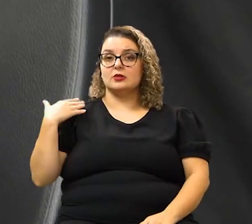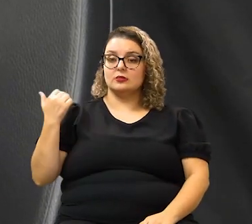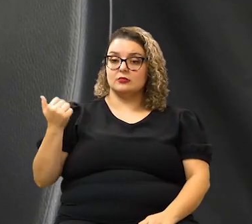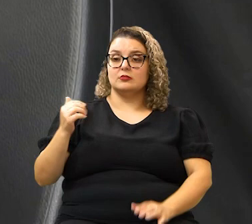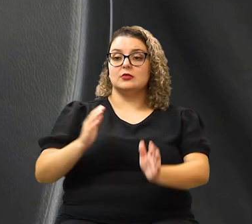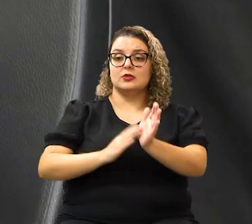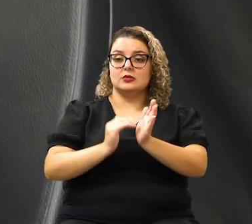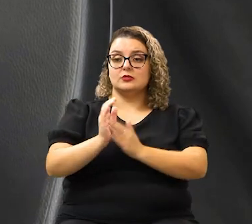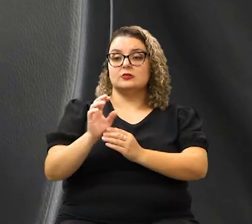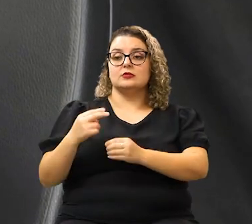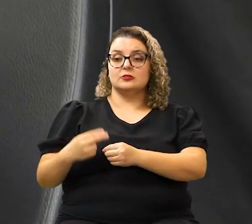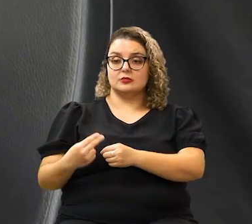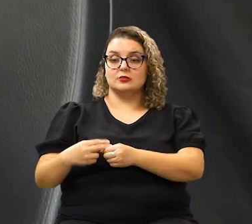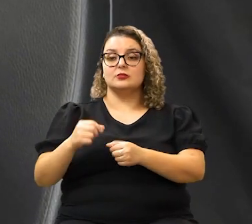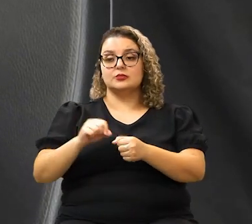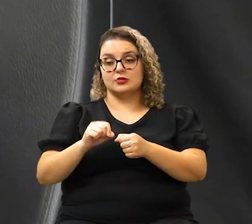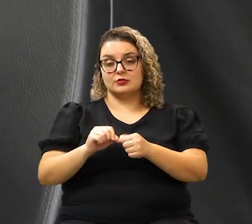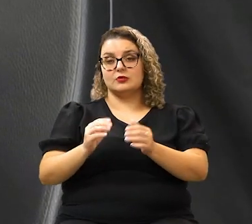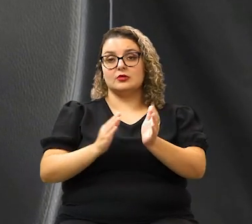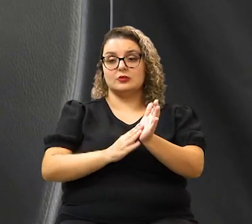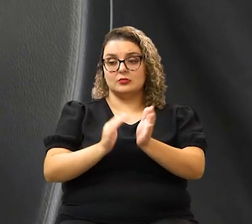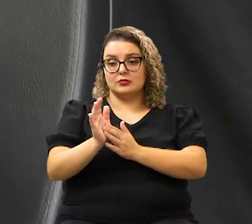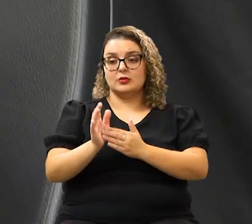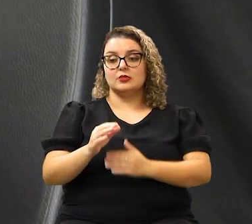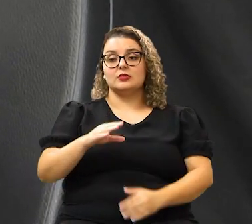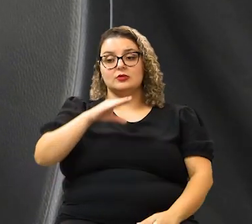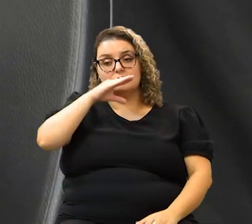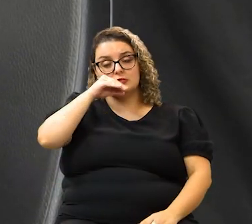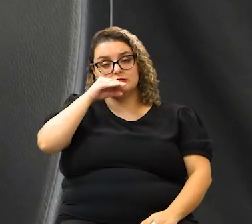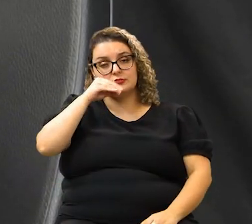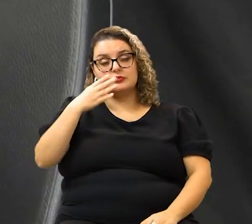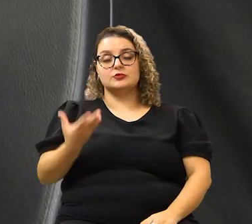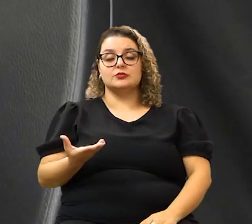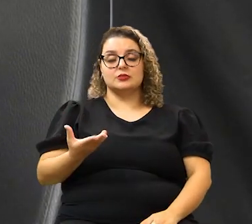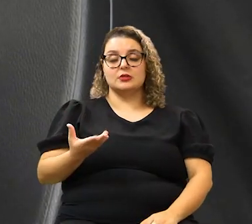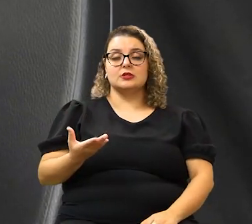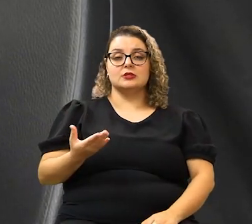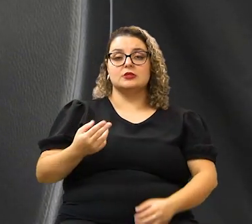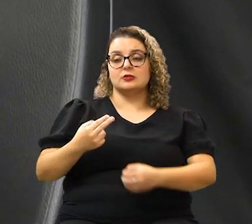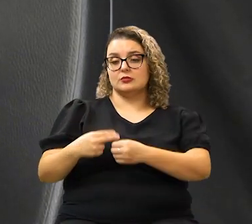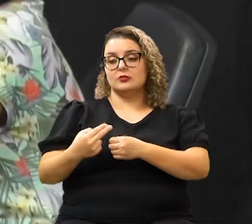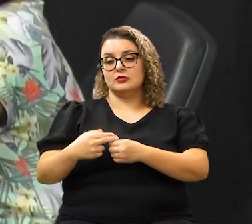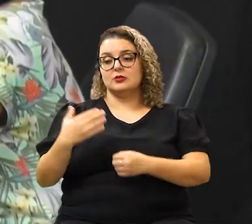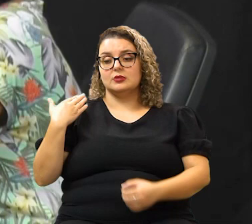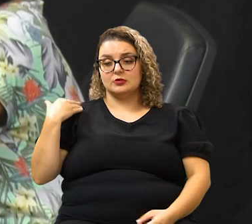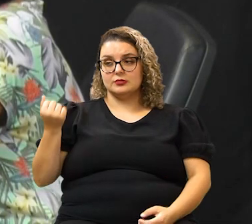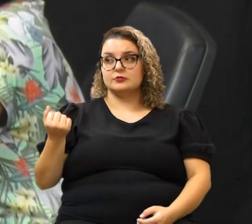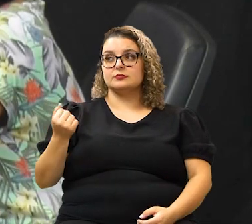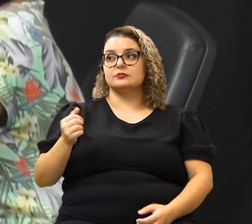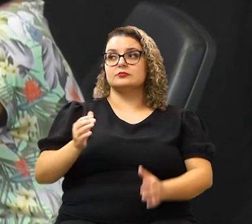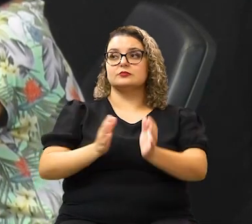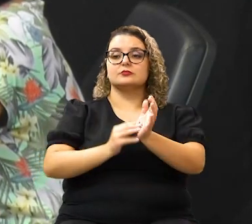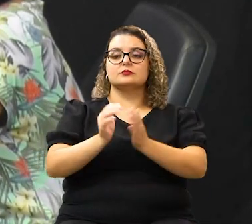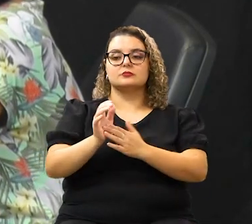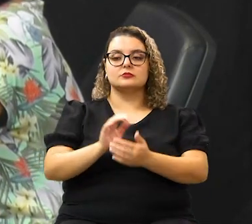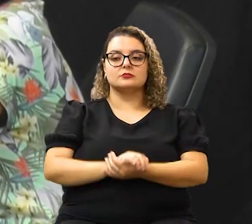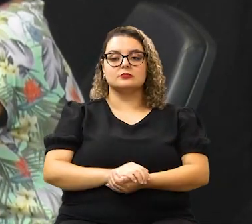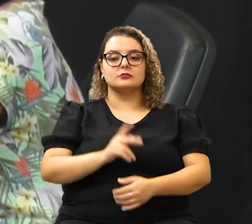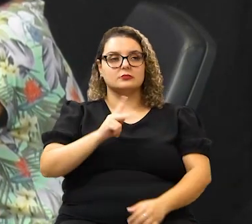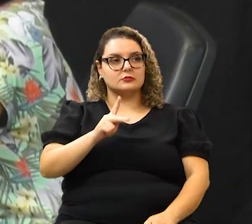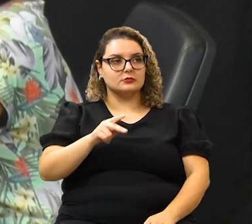para funcionária da Unicamp, eu sou chamada para concurso da Unicamp. Mas para ser professora ou não? Para ser funcionária